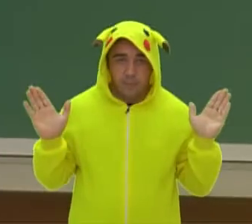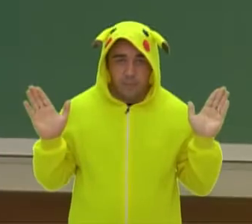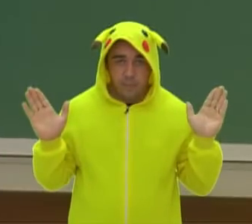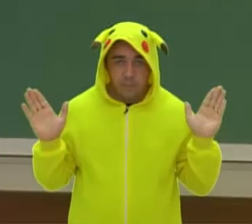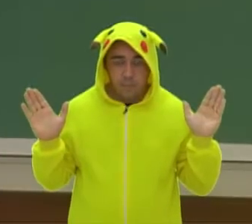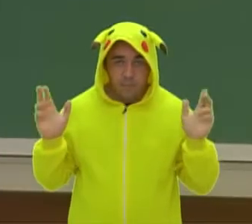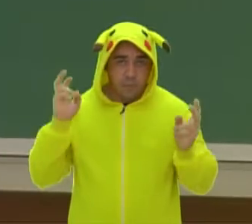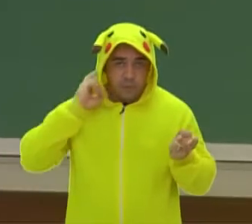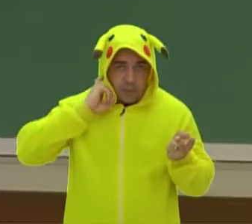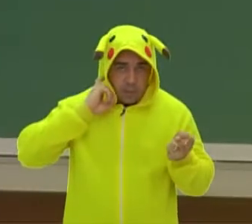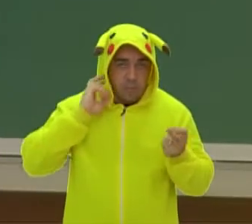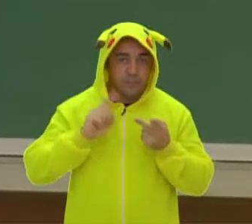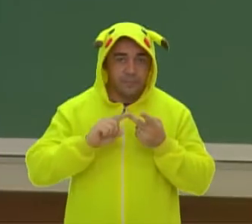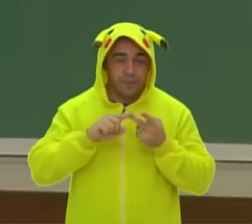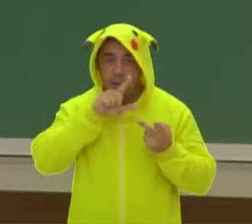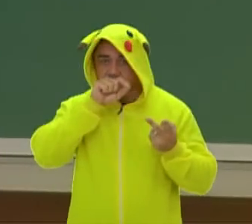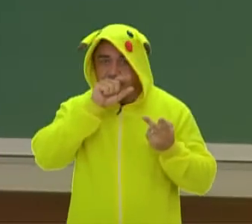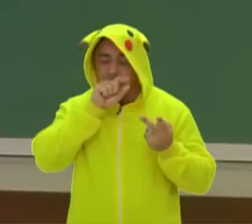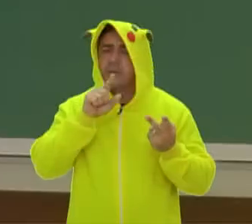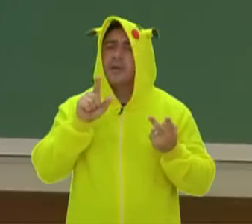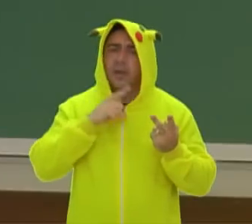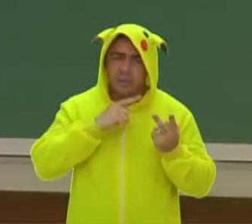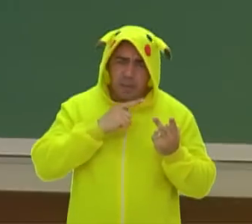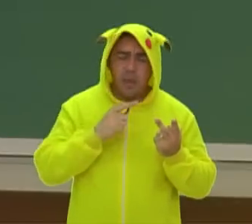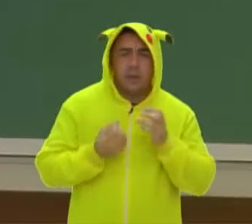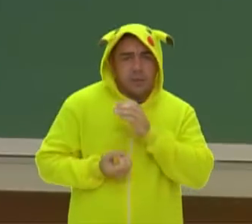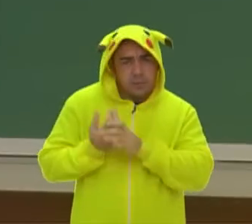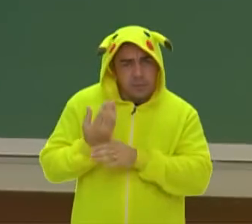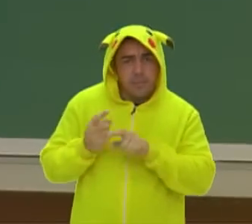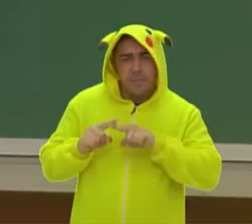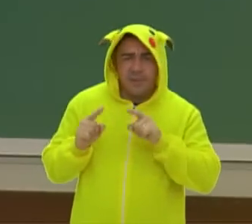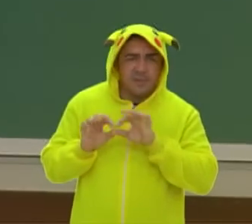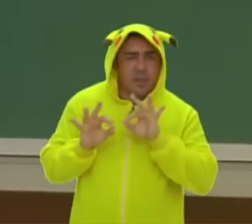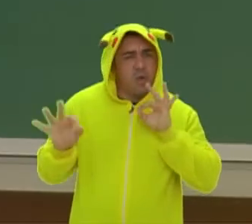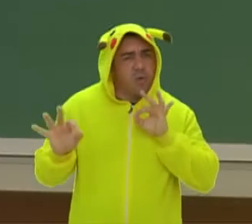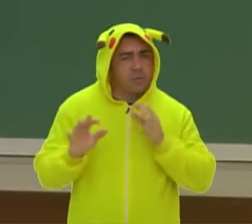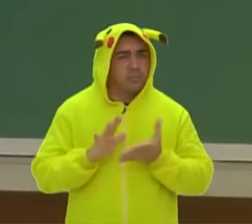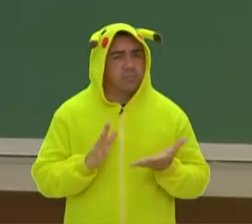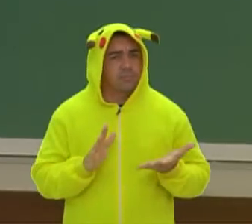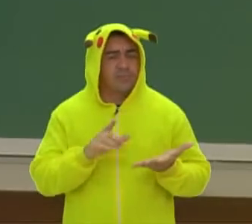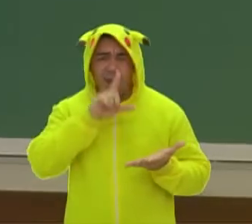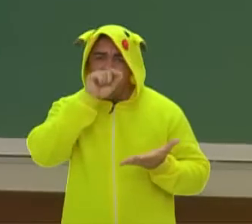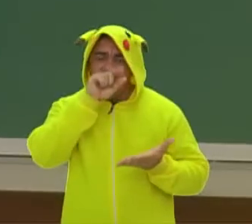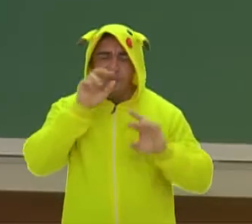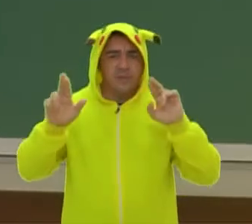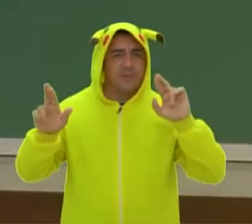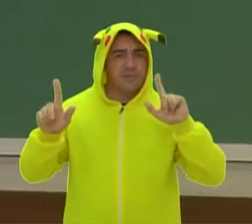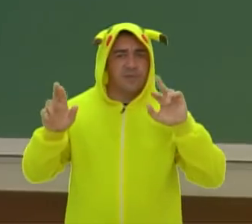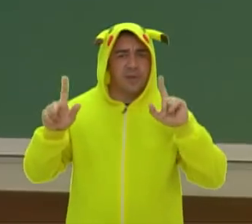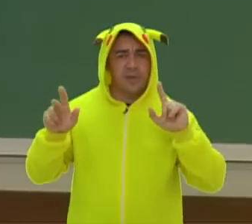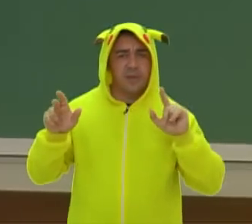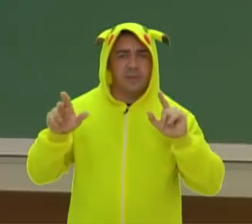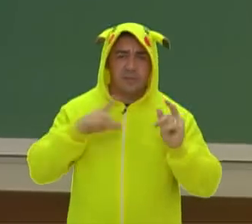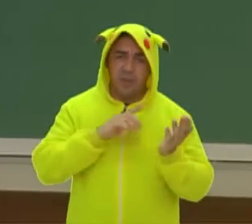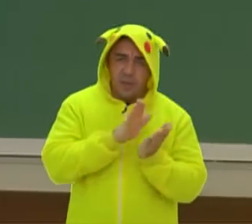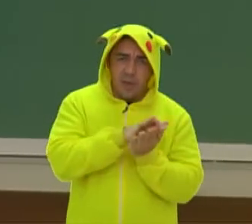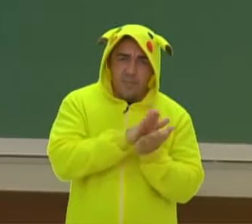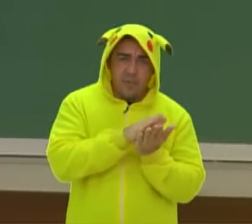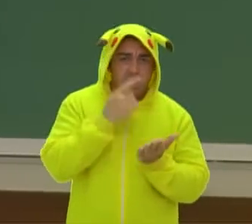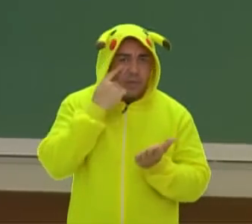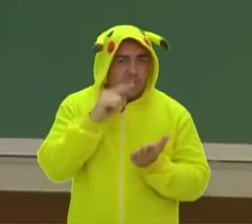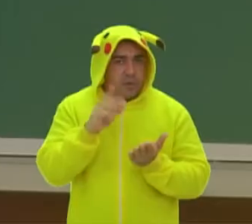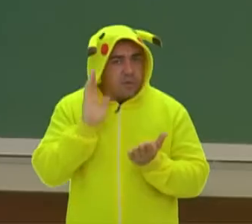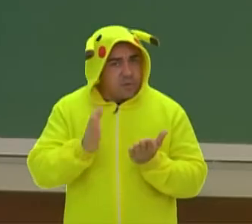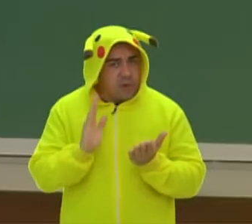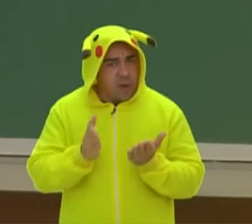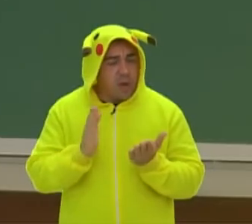Pidgeotto, que é uma ave. Eles até têm um ancestral comum, mas não é próximo. A ave é um réptil, né? Vocês vão ver isso, já viram